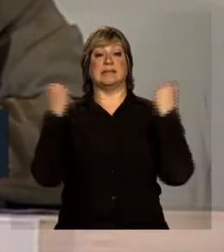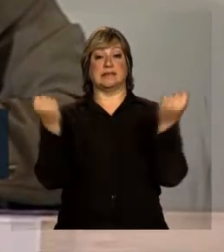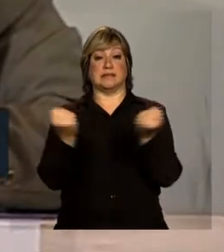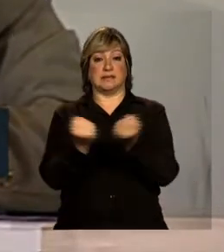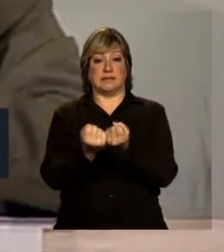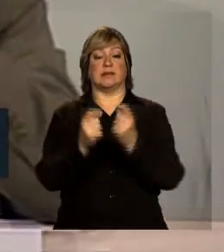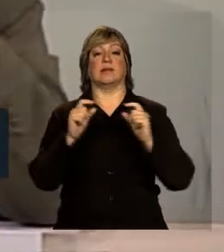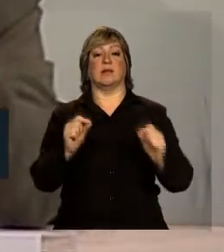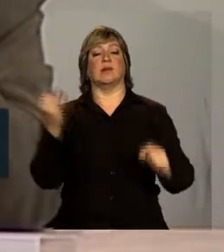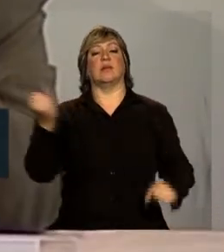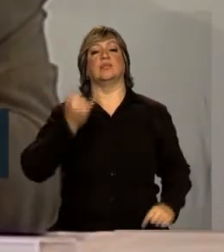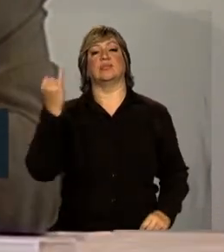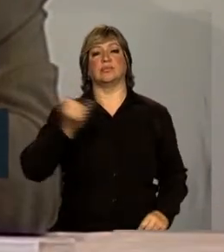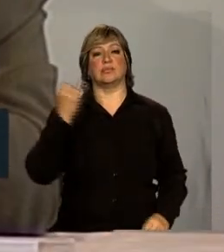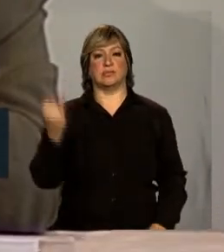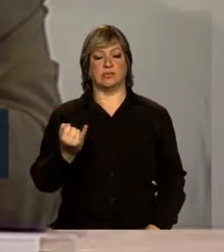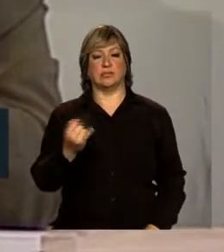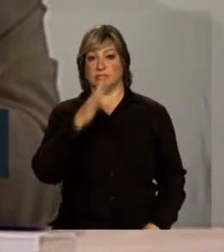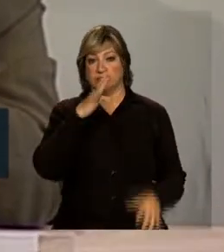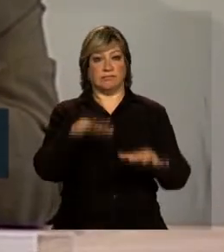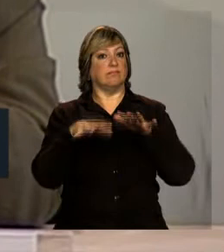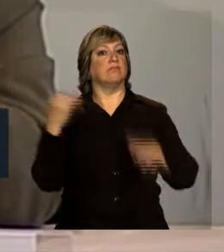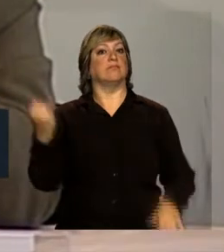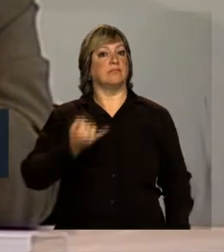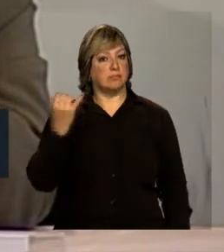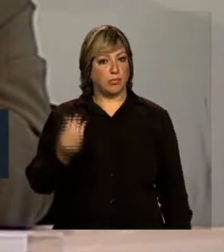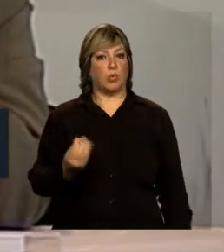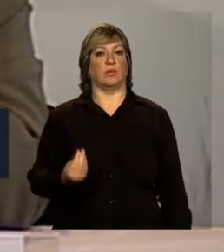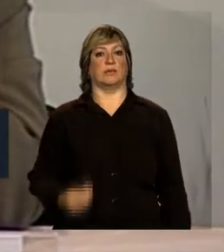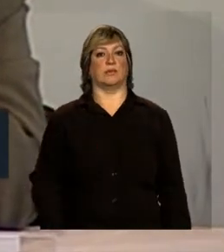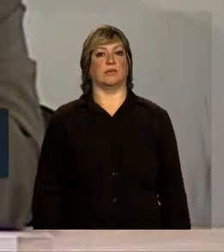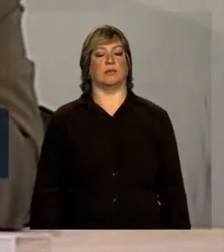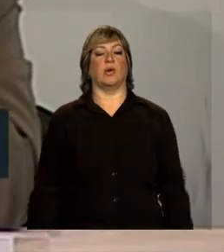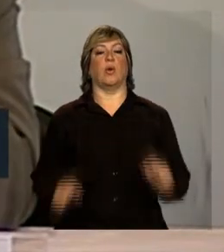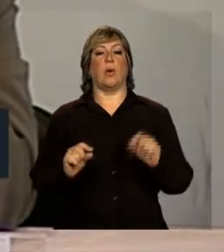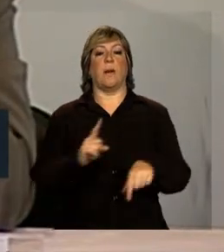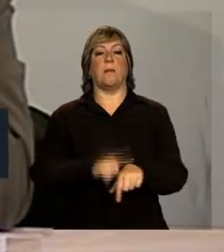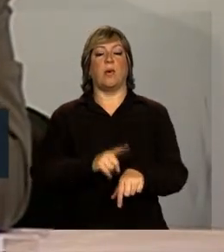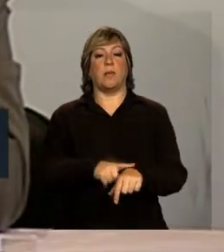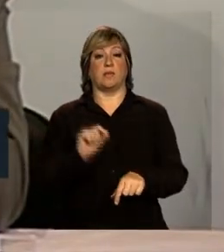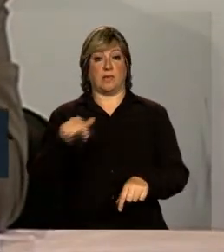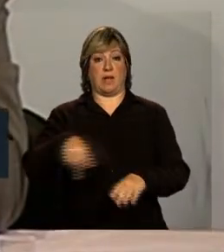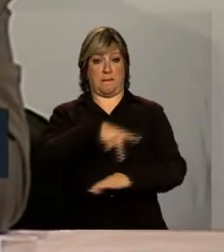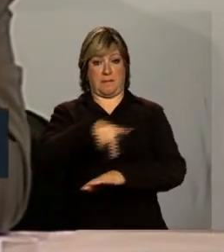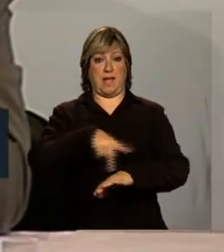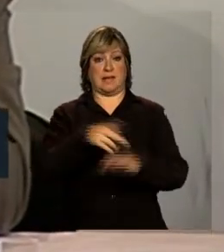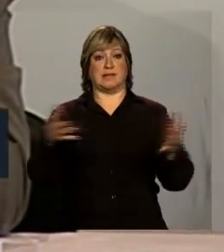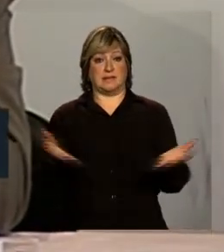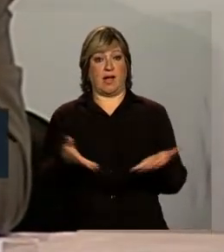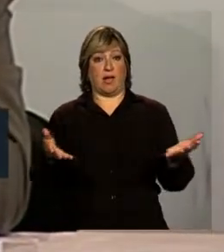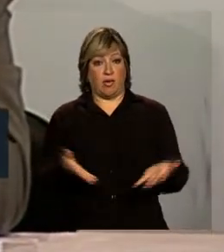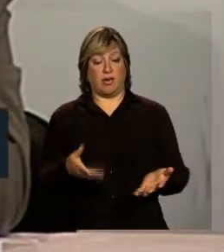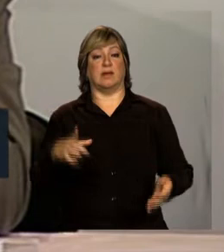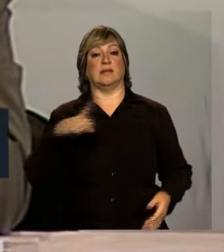se reveste de uma importância excepcional no momento em que o país se